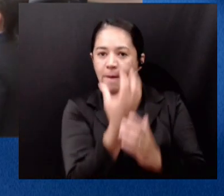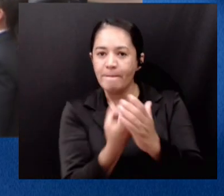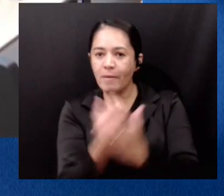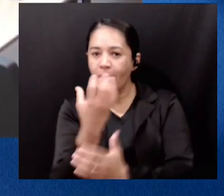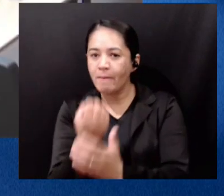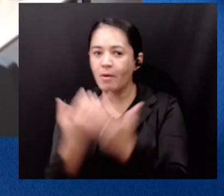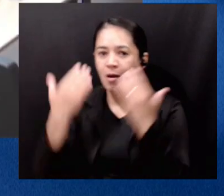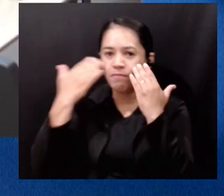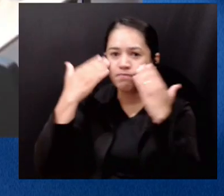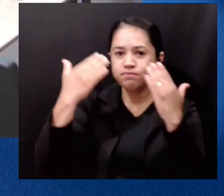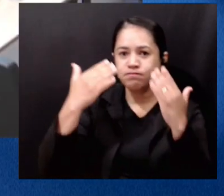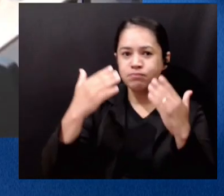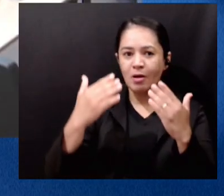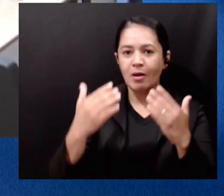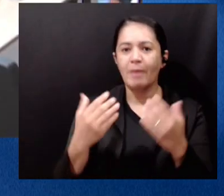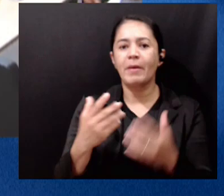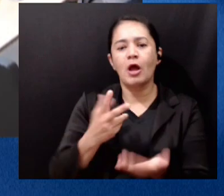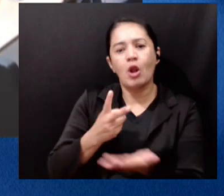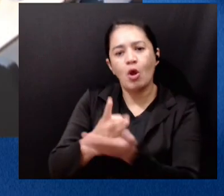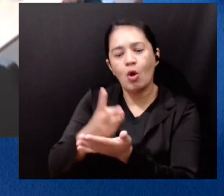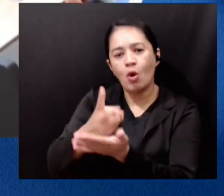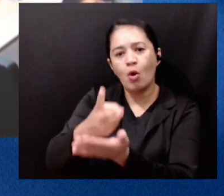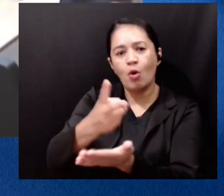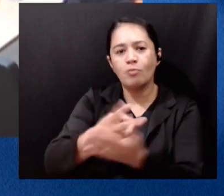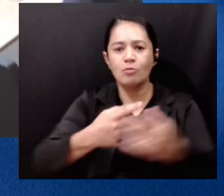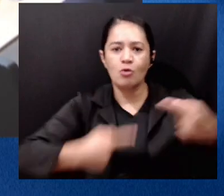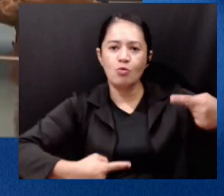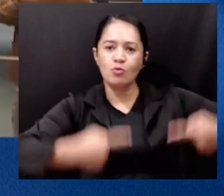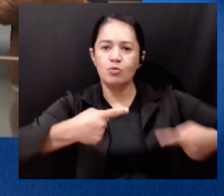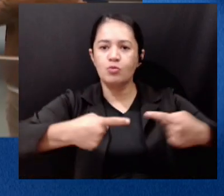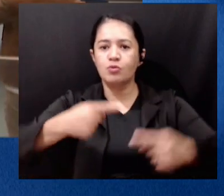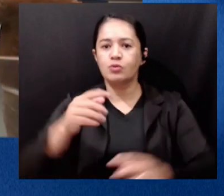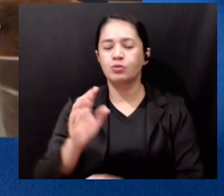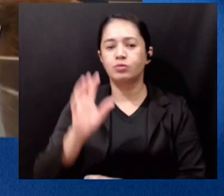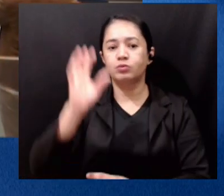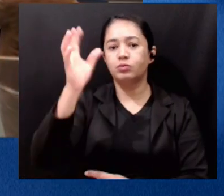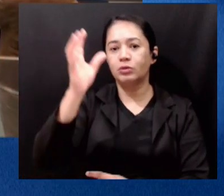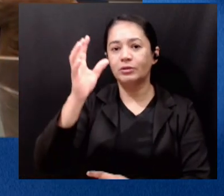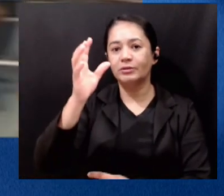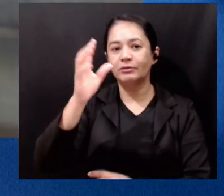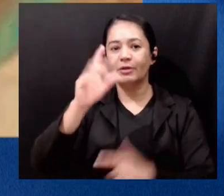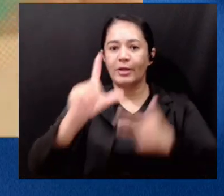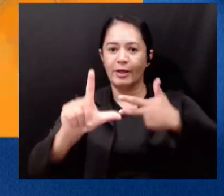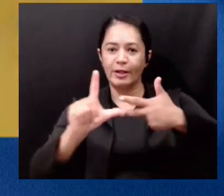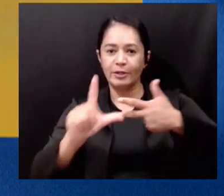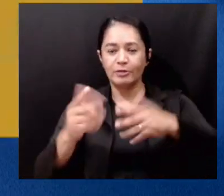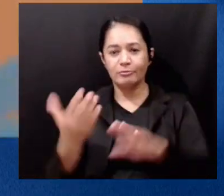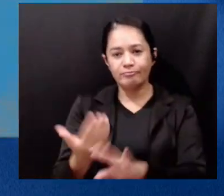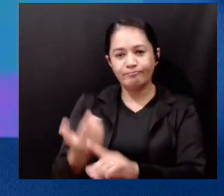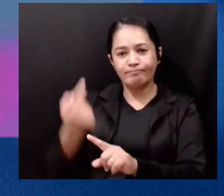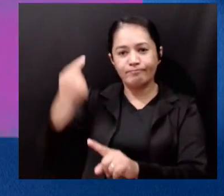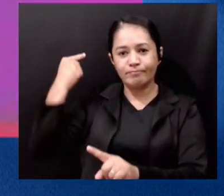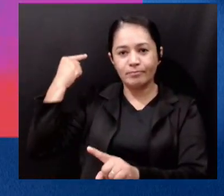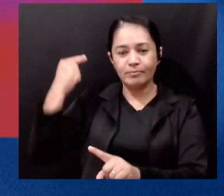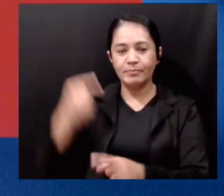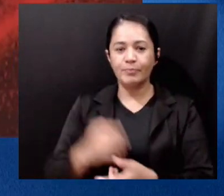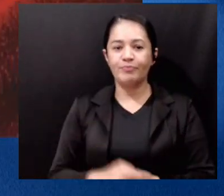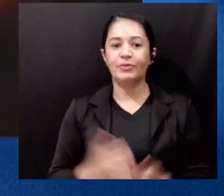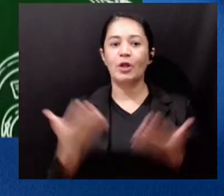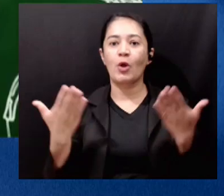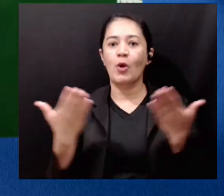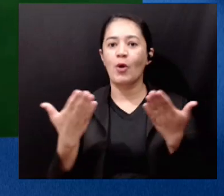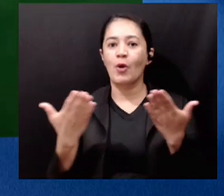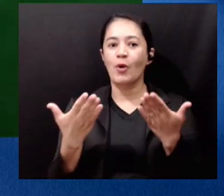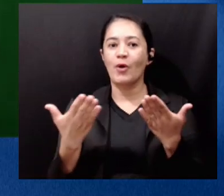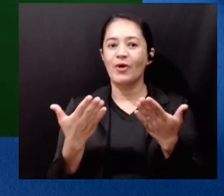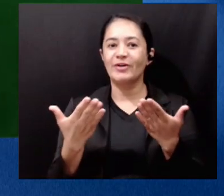dar continuidade a discussões realizadas em legislaturas anteriores. Hoje é dia do Na Ponta do